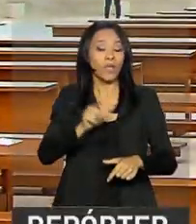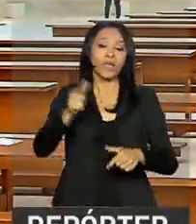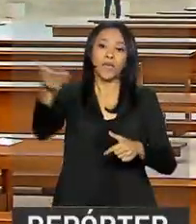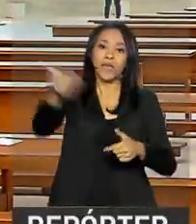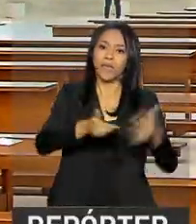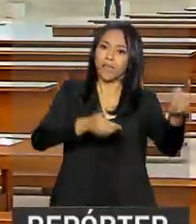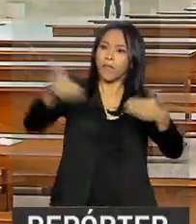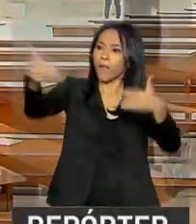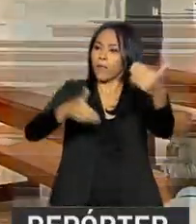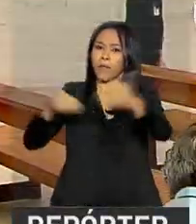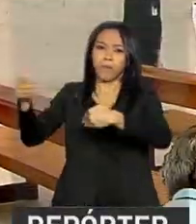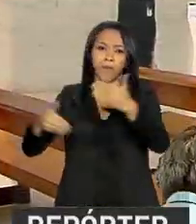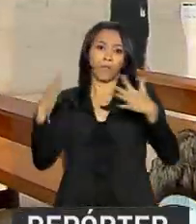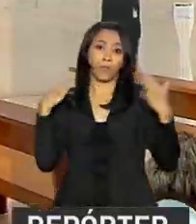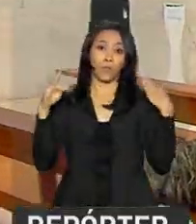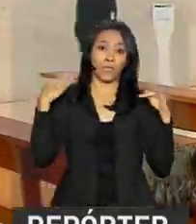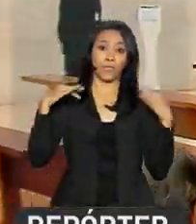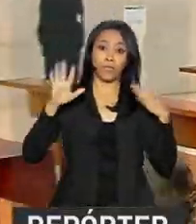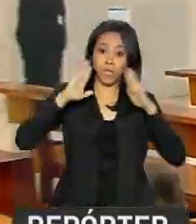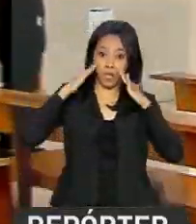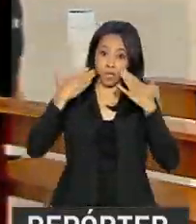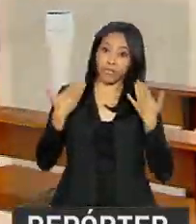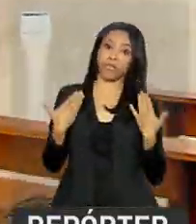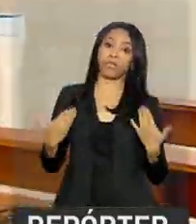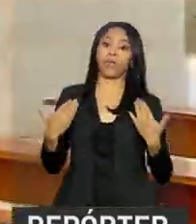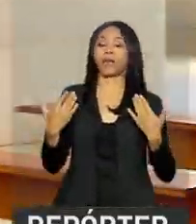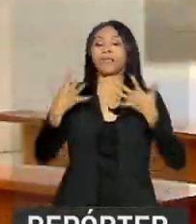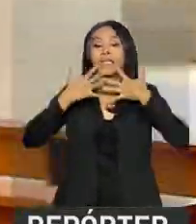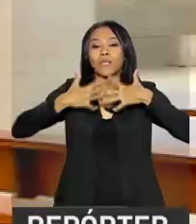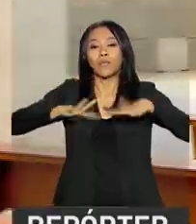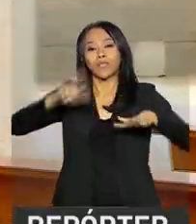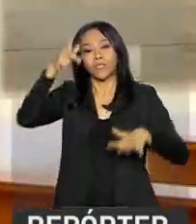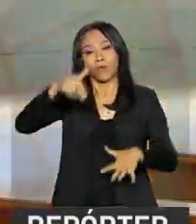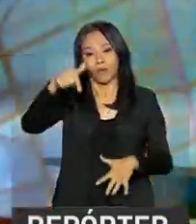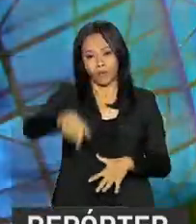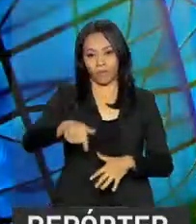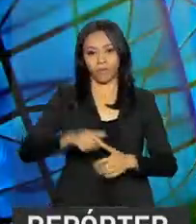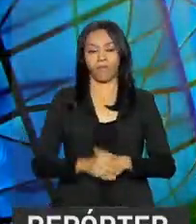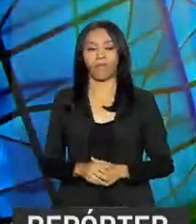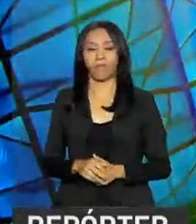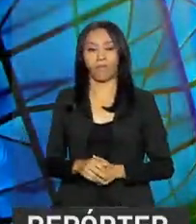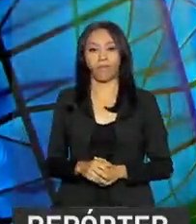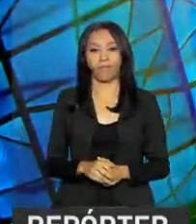todos os locais e apresentar para eles belezas como essas.